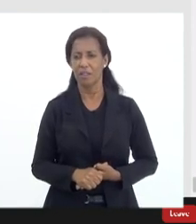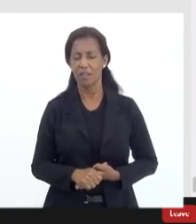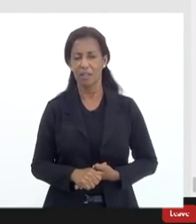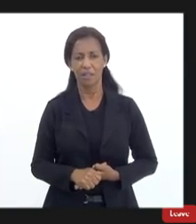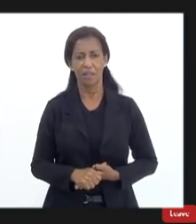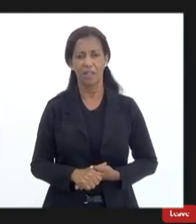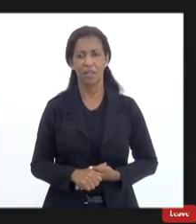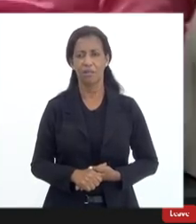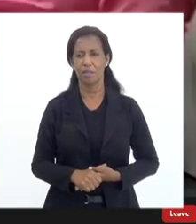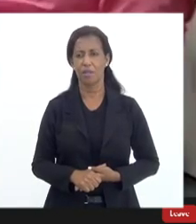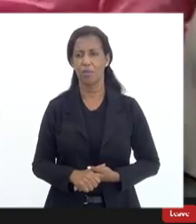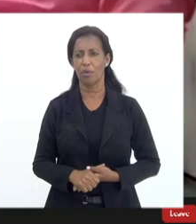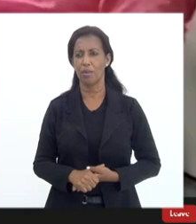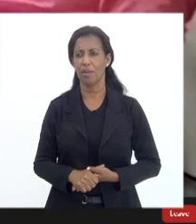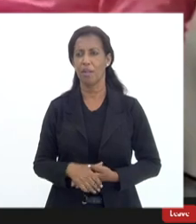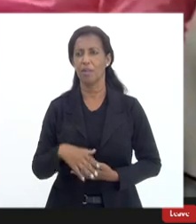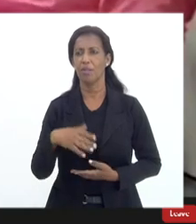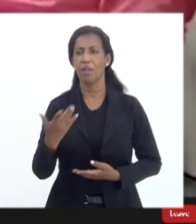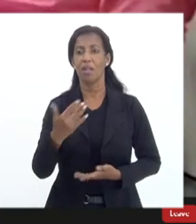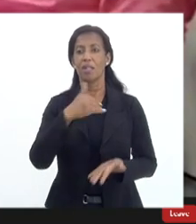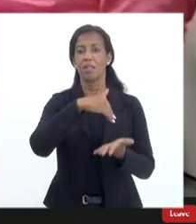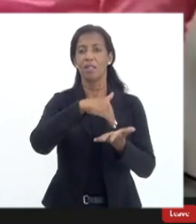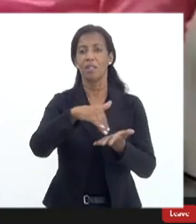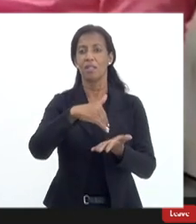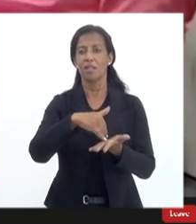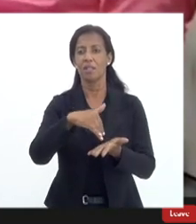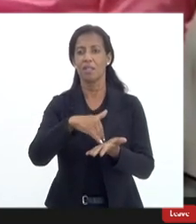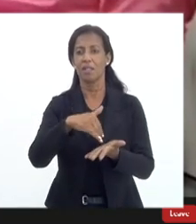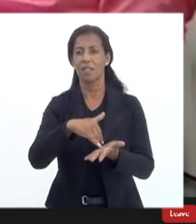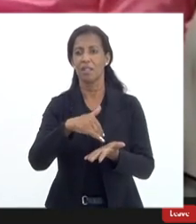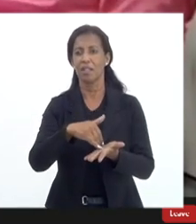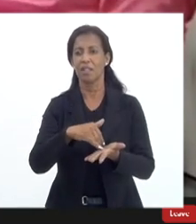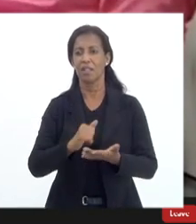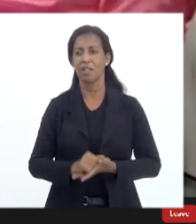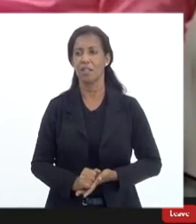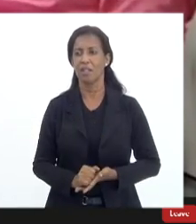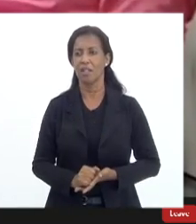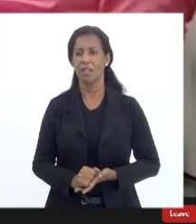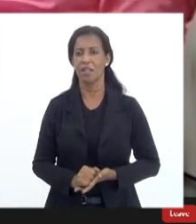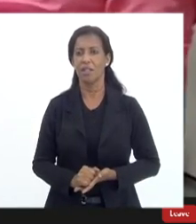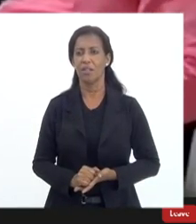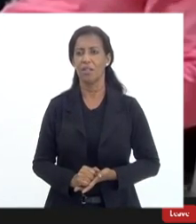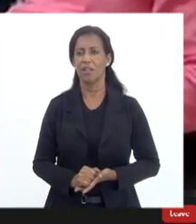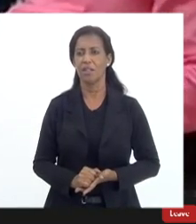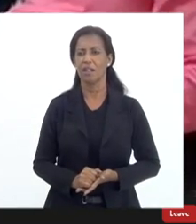Primeiro, o secretário se sentiu muito mal, na